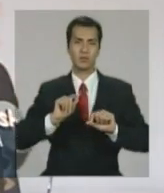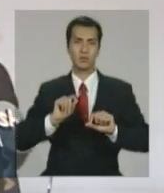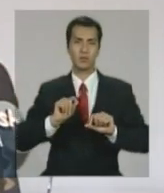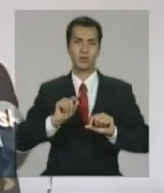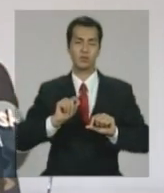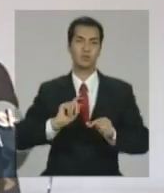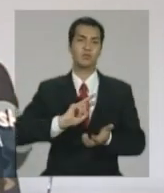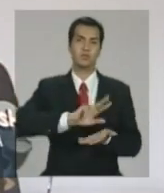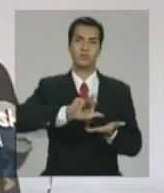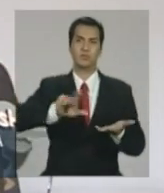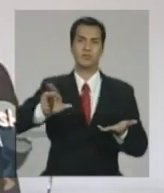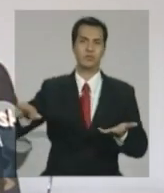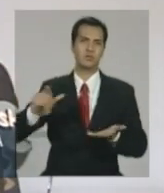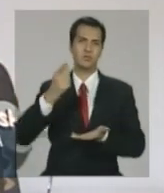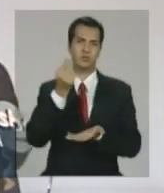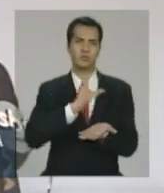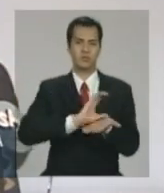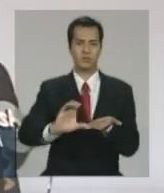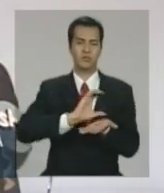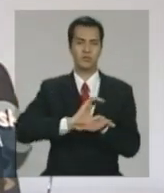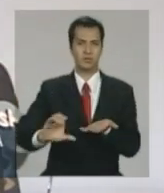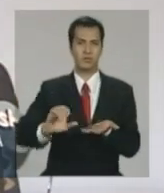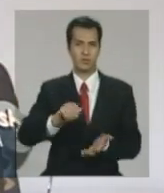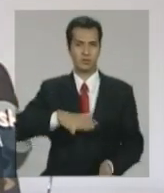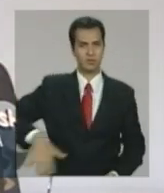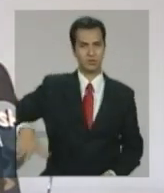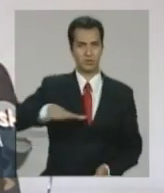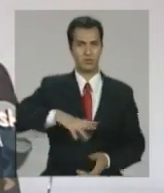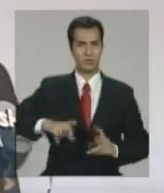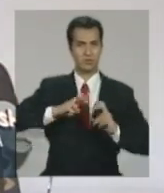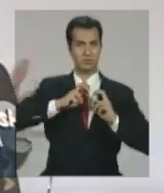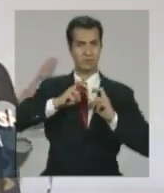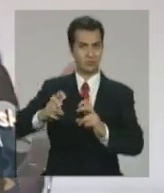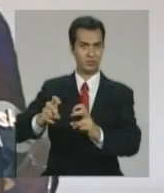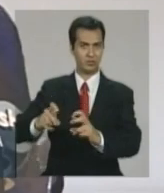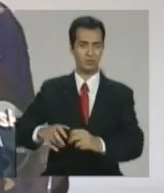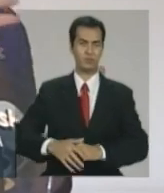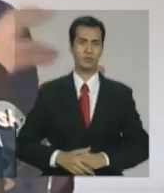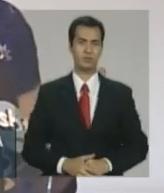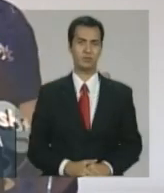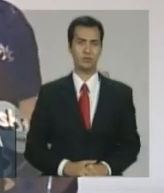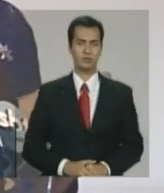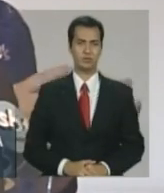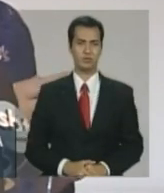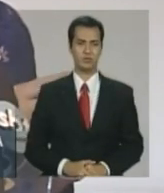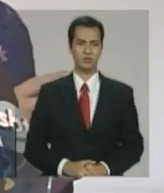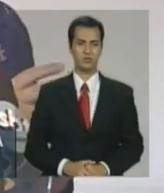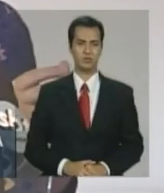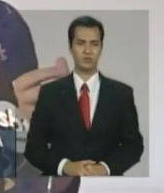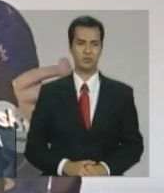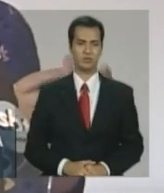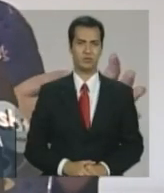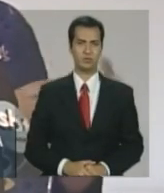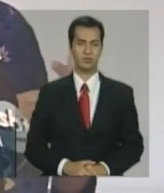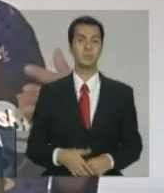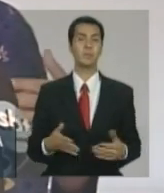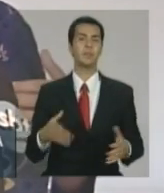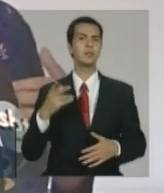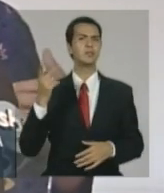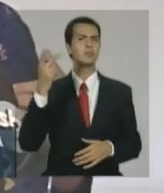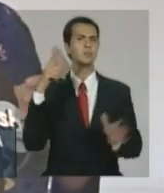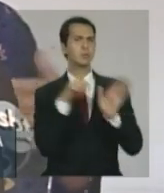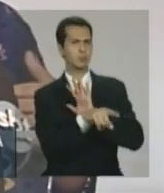outros grandes investimentos nessa área de metrô. São Paulo está fora? Não, São Paulo nós estamos